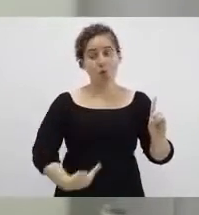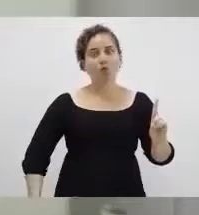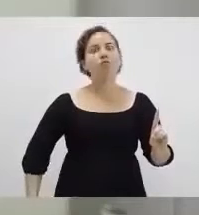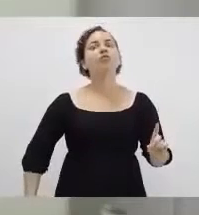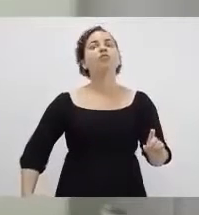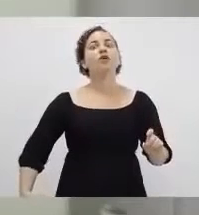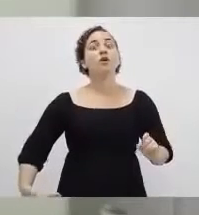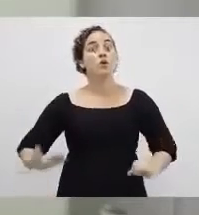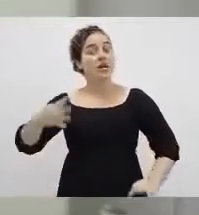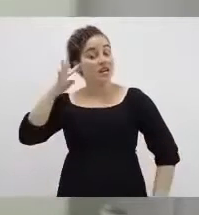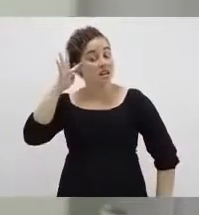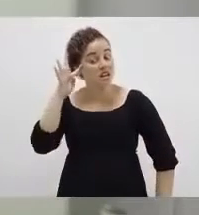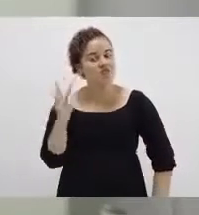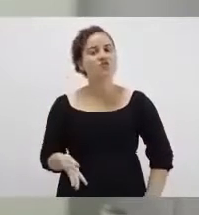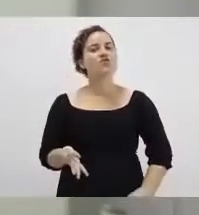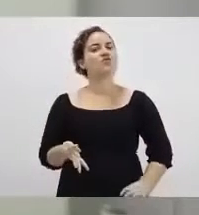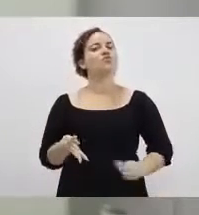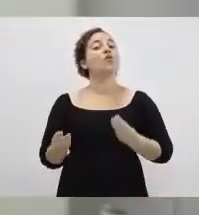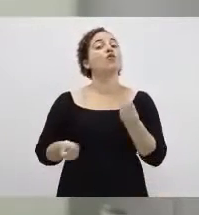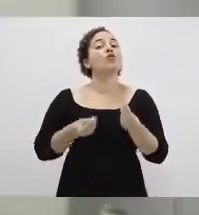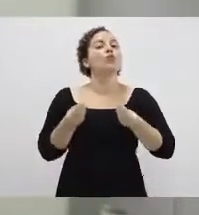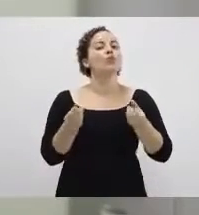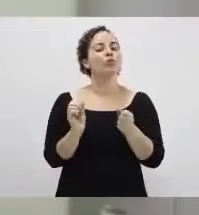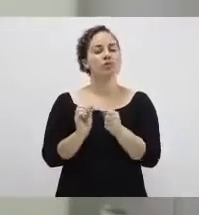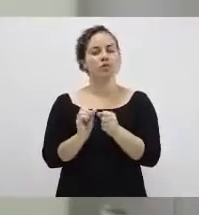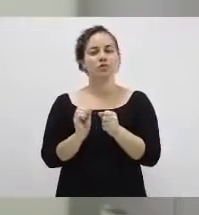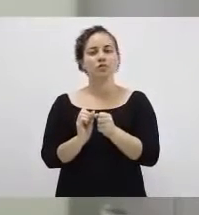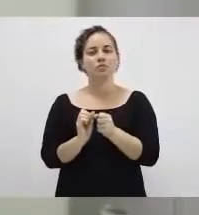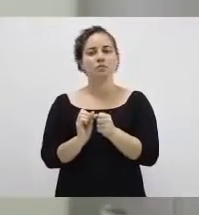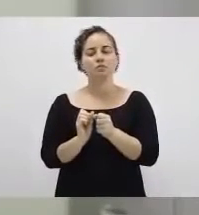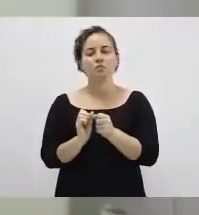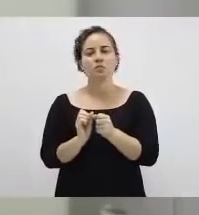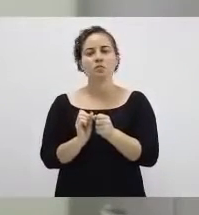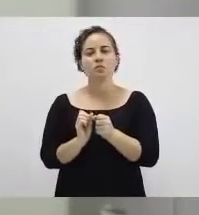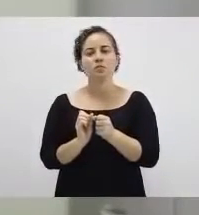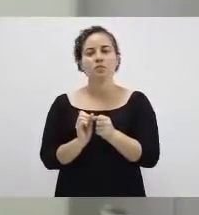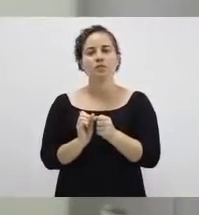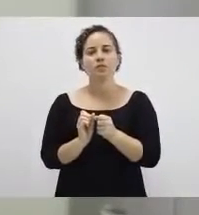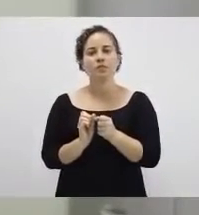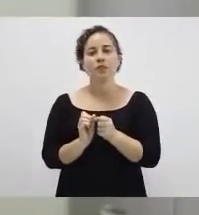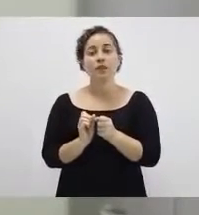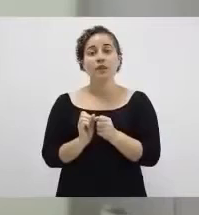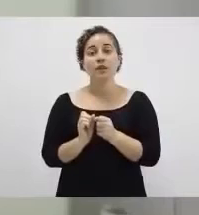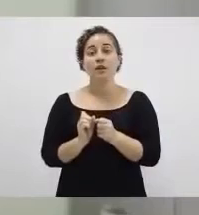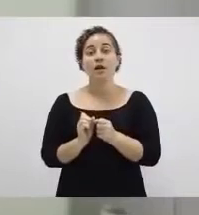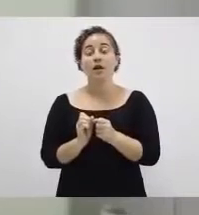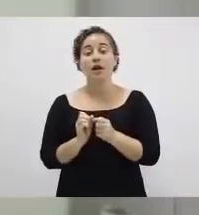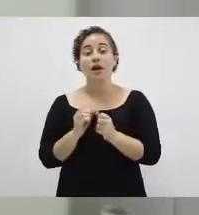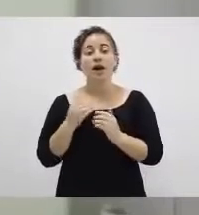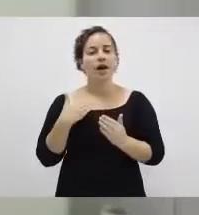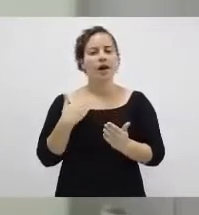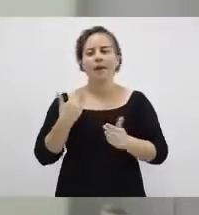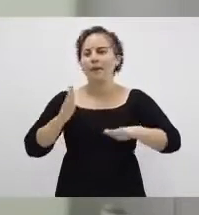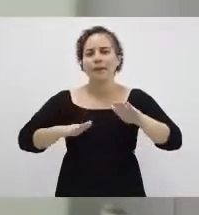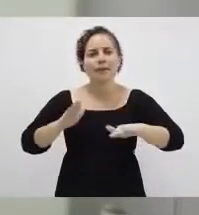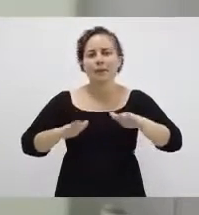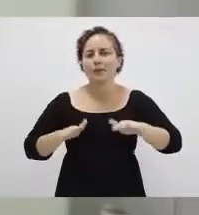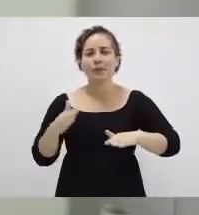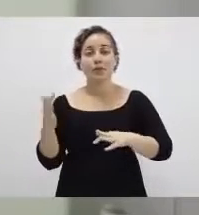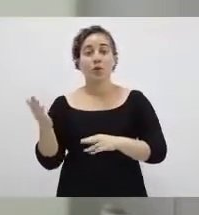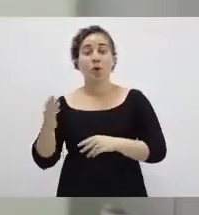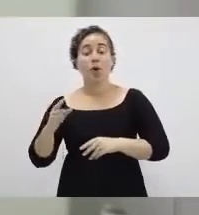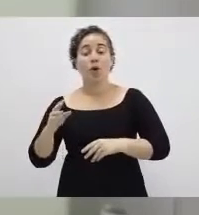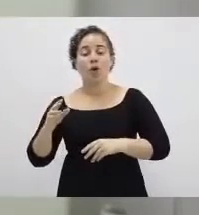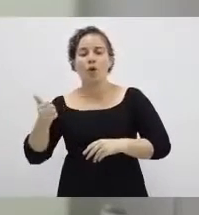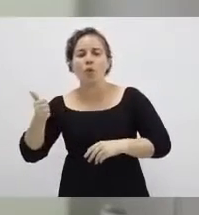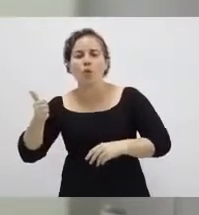é a banda. Do outro lado, quando a cotação bater, digamos,